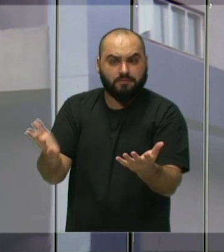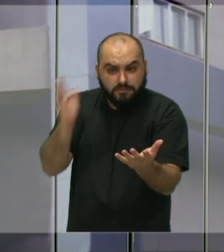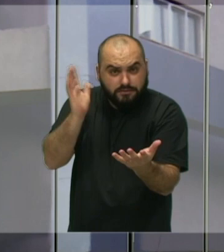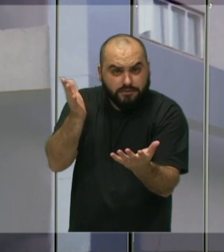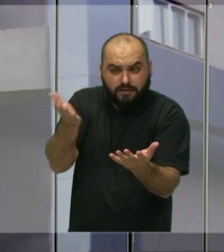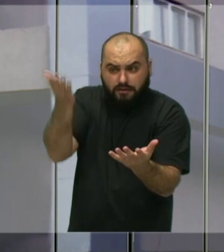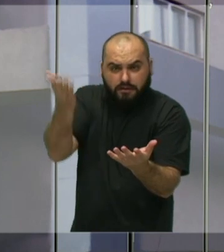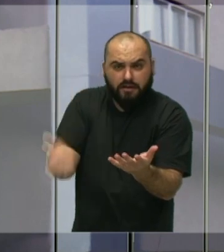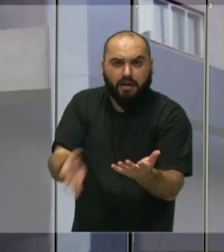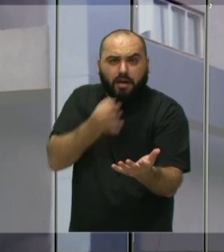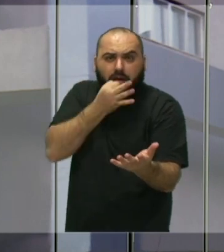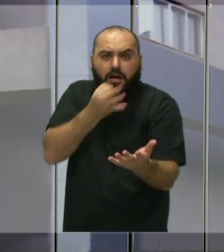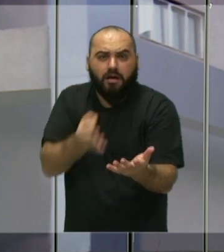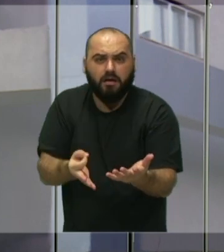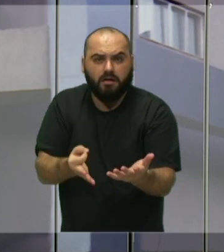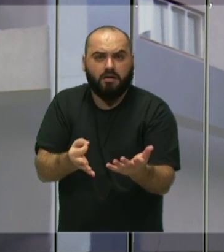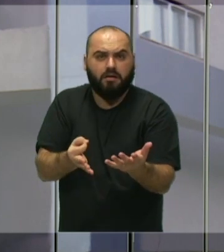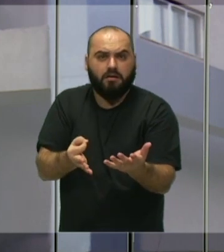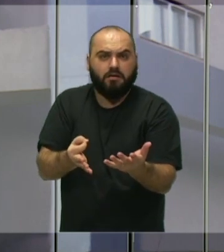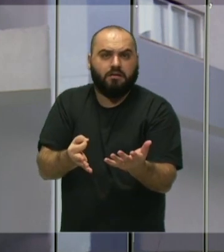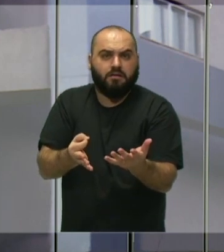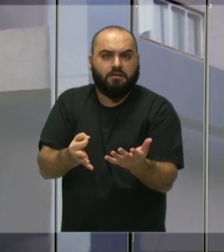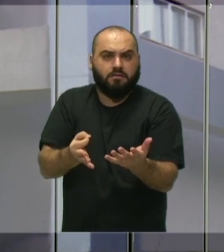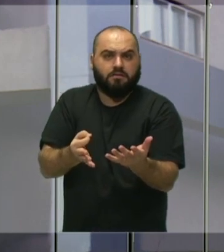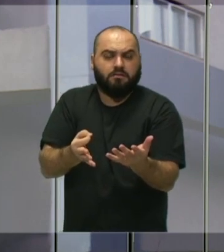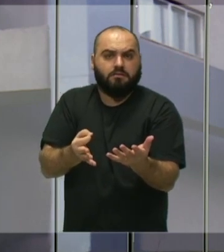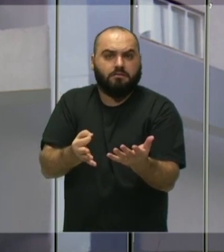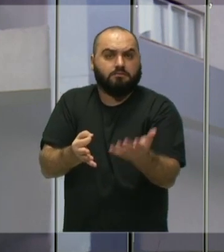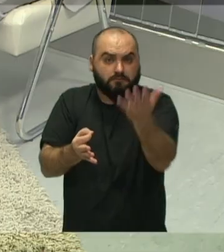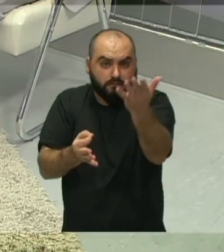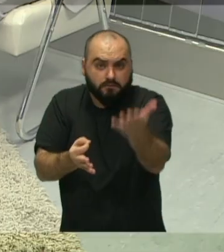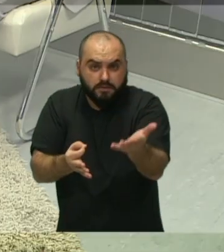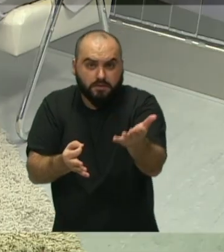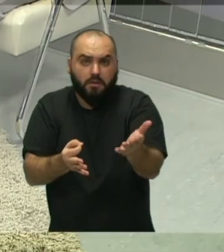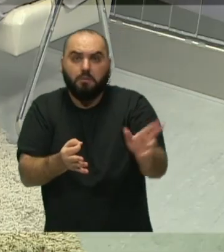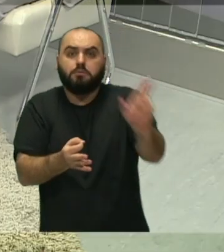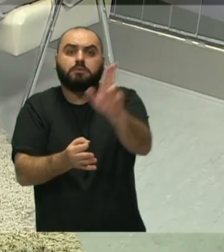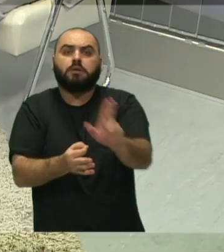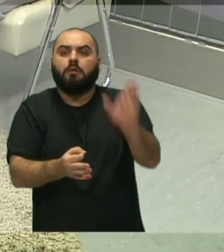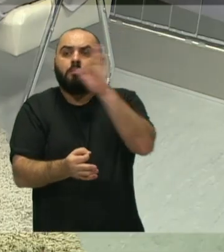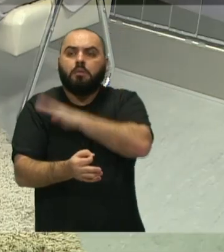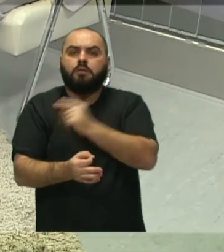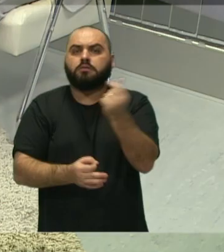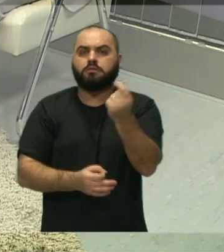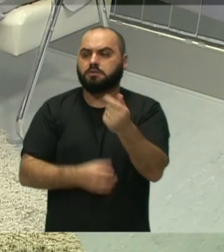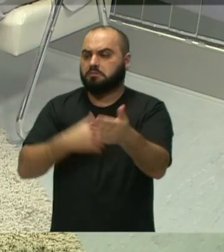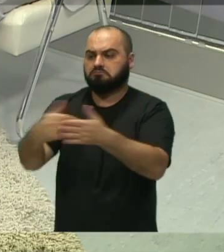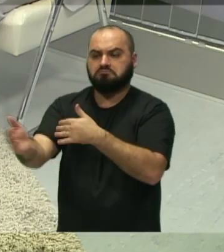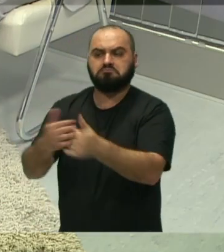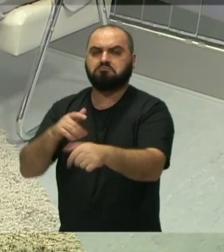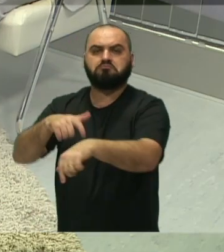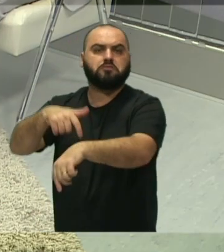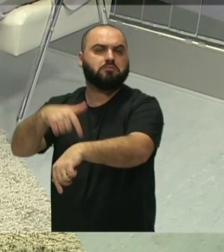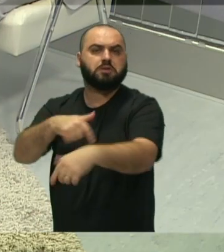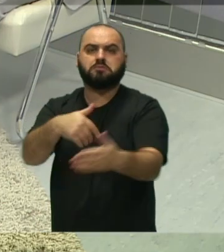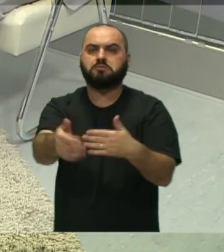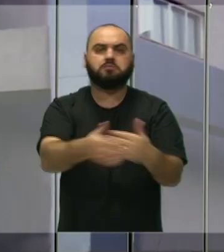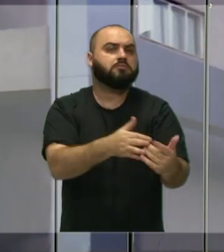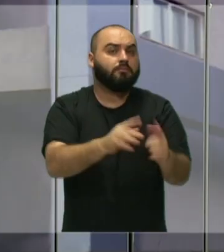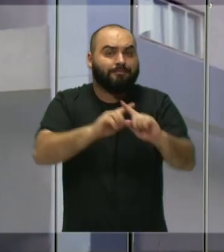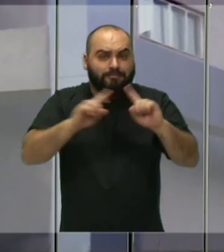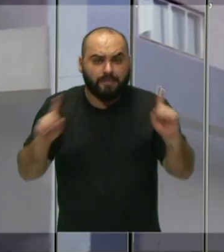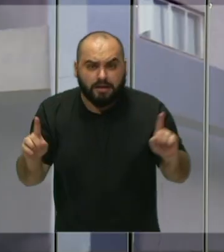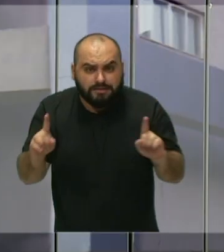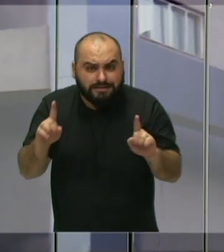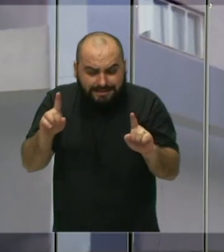algo horrível você fazer mau uso do dinheiro público em qualquer situação. Mas ainda você